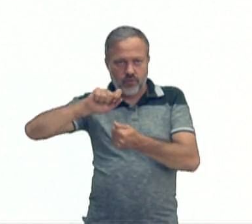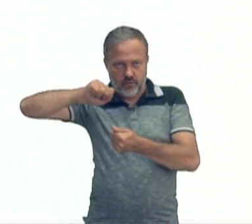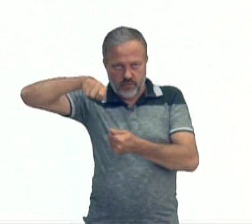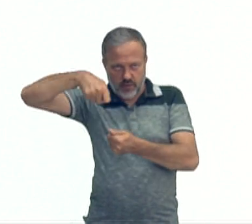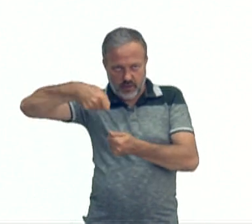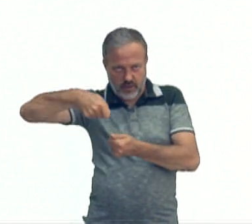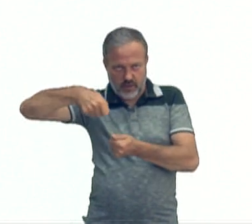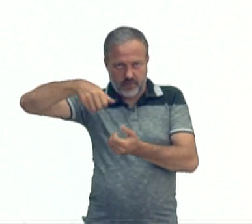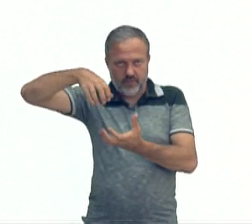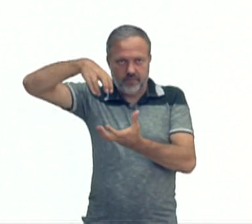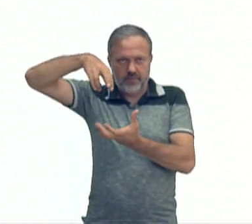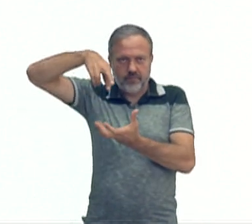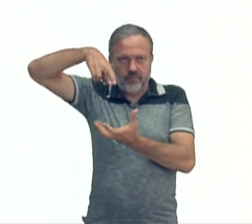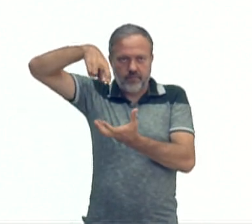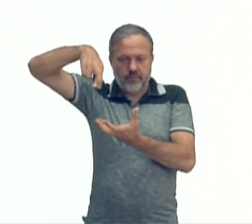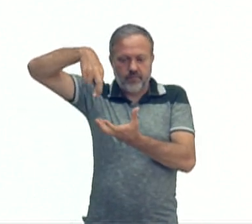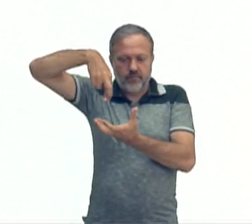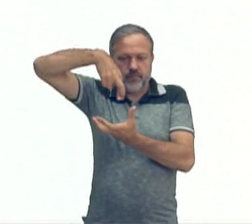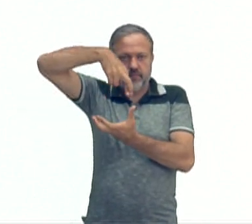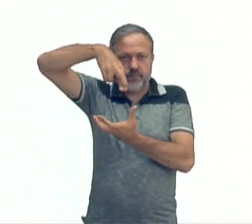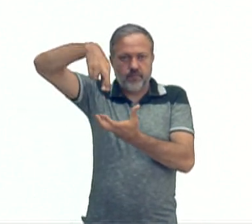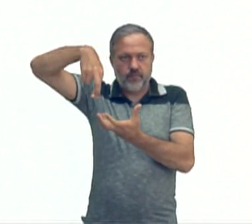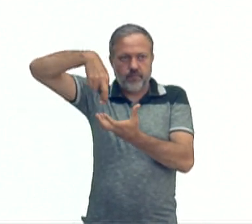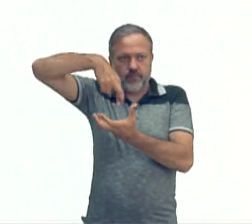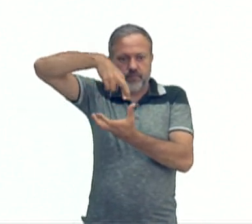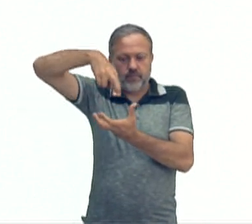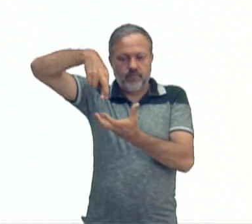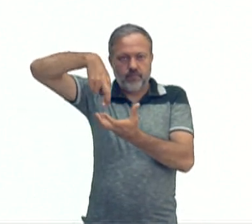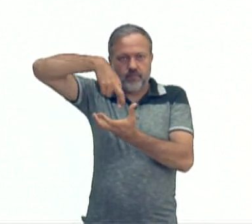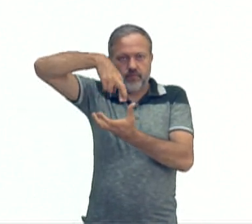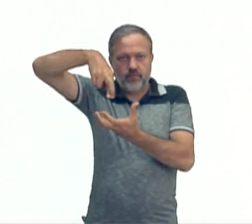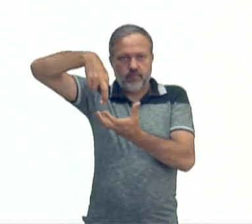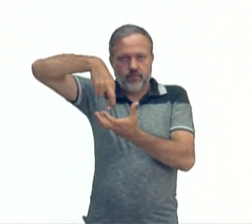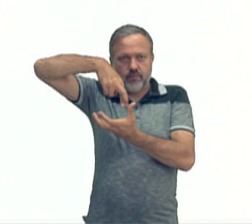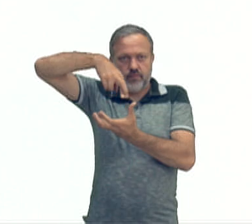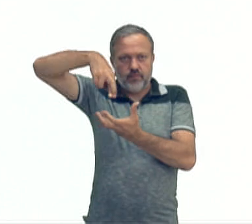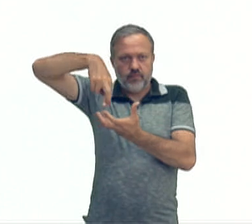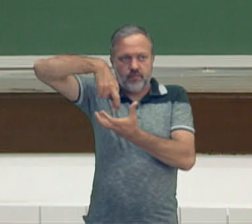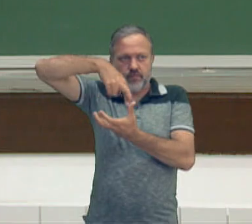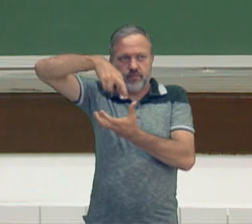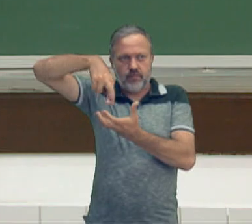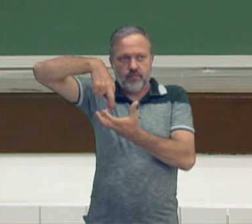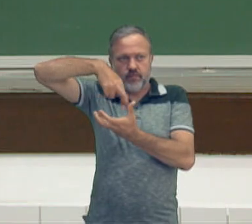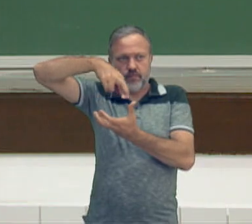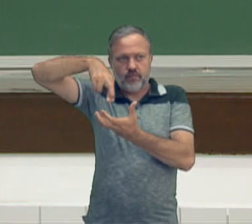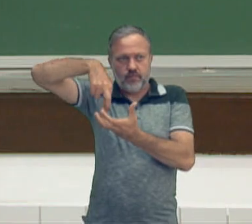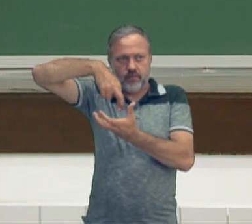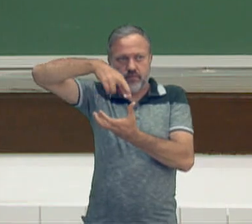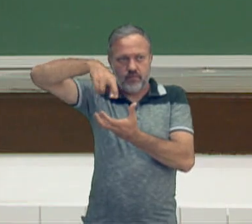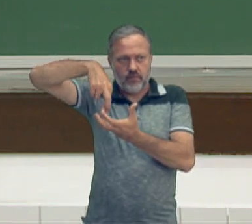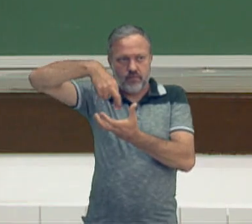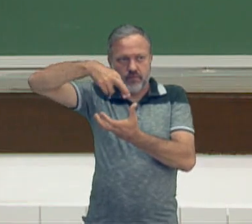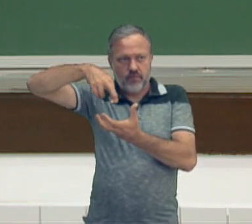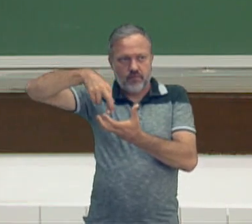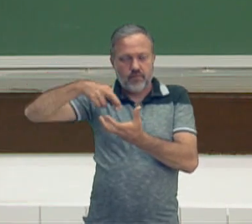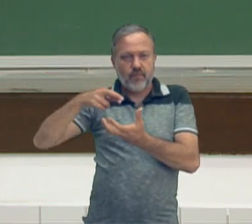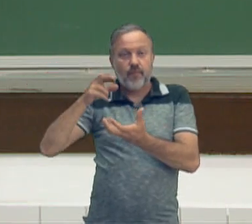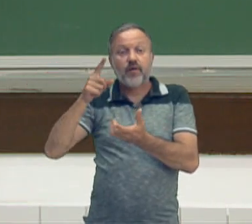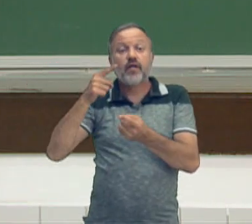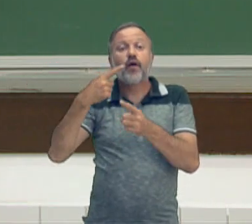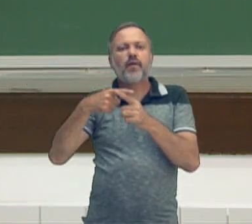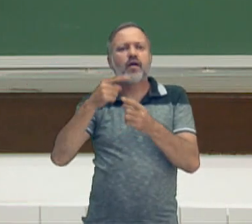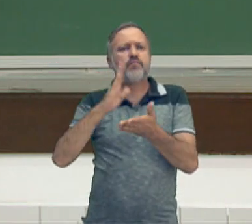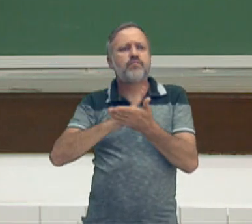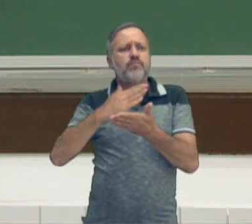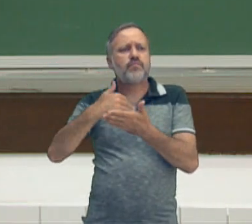mundo. Regionaliza o mundo. Para que regionalizar? Para organizar ele da melhor maneira possível. E isso aí